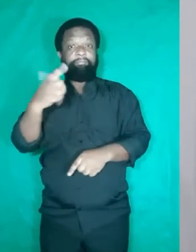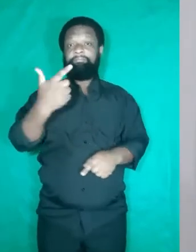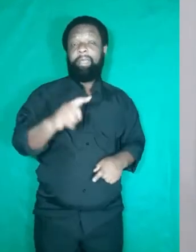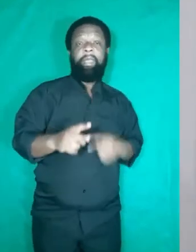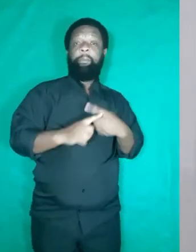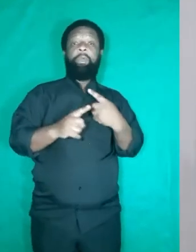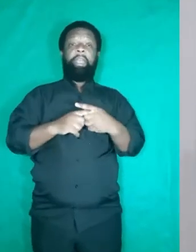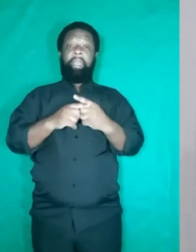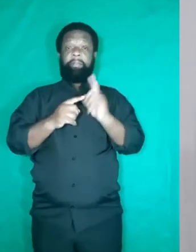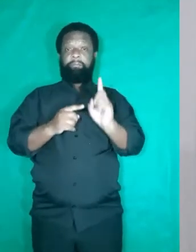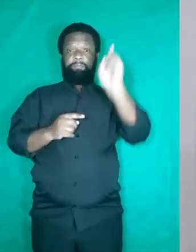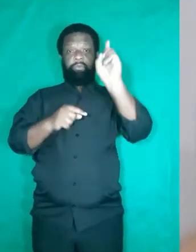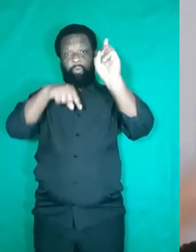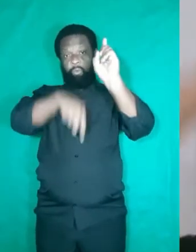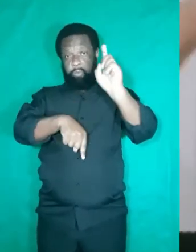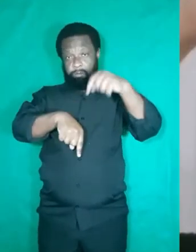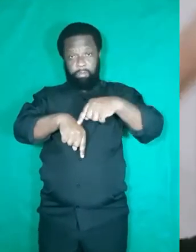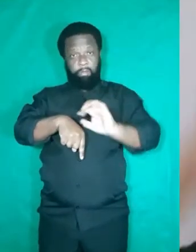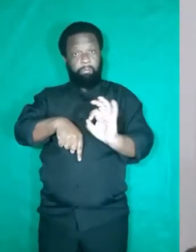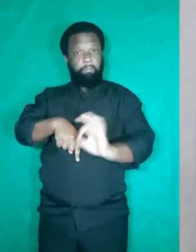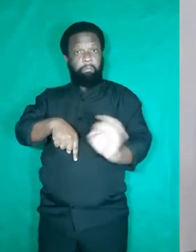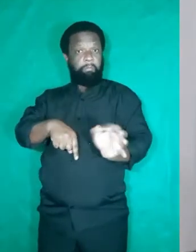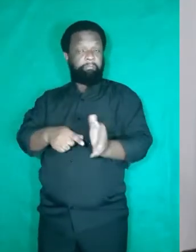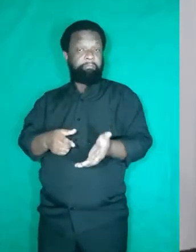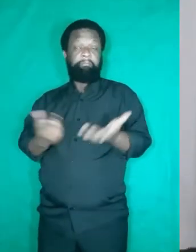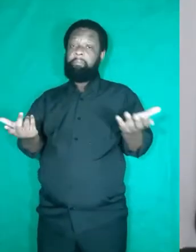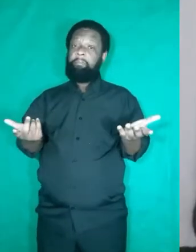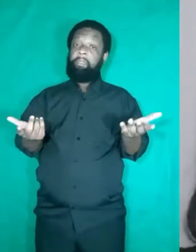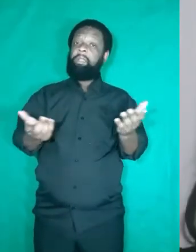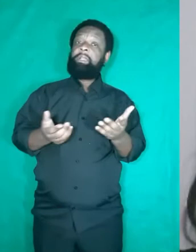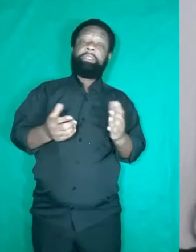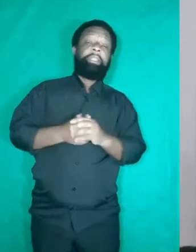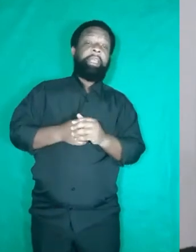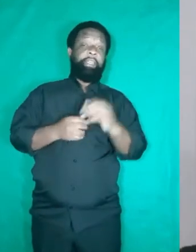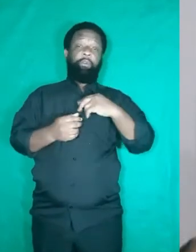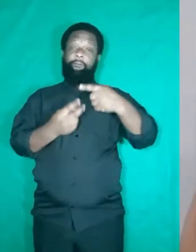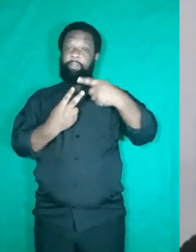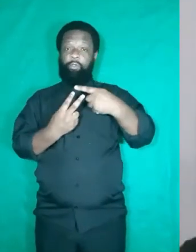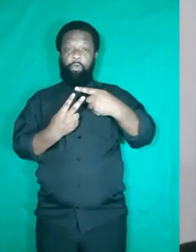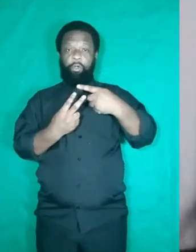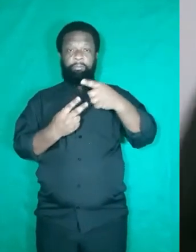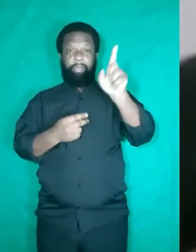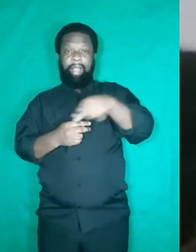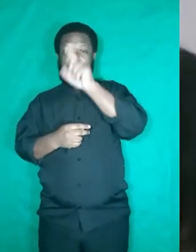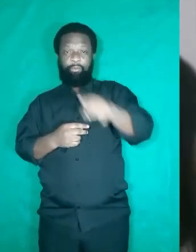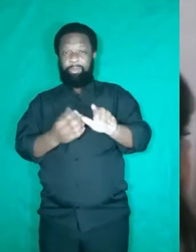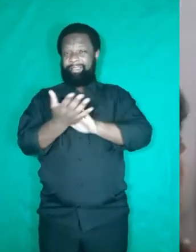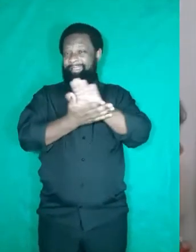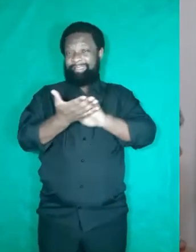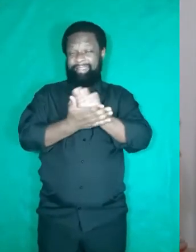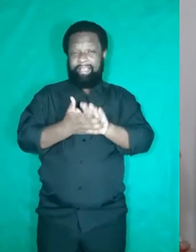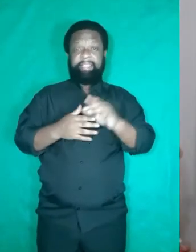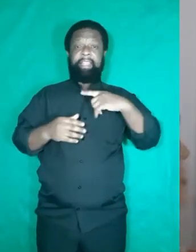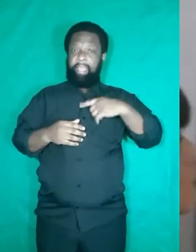outro vetor em sentido oposto, só tem ele. Então, nesse caso, quando os vetores não se anulam, quando